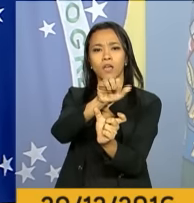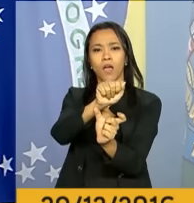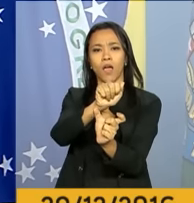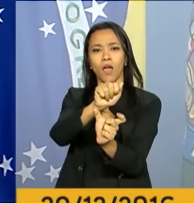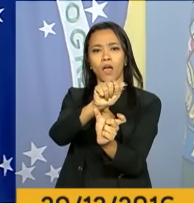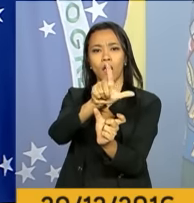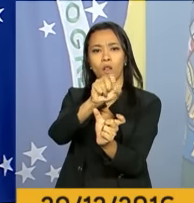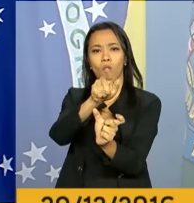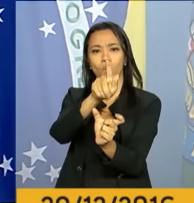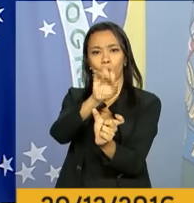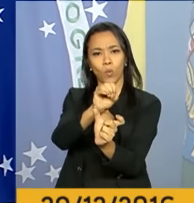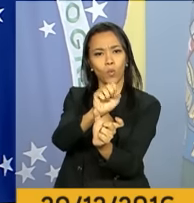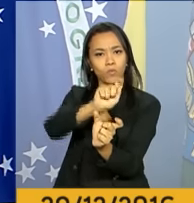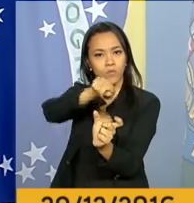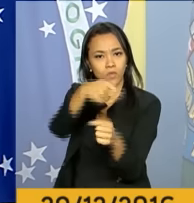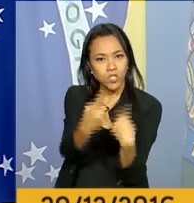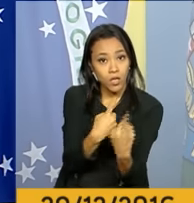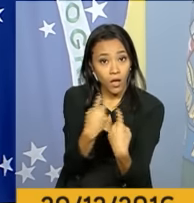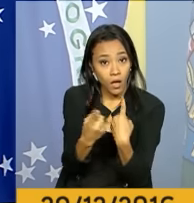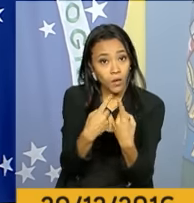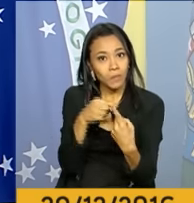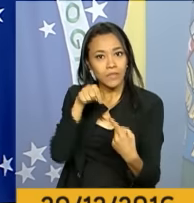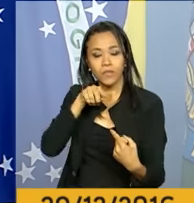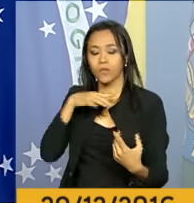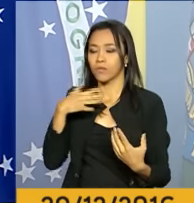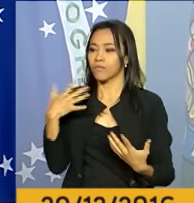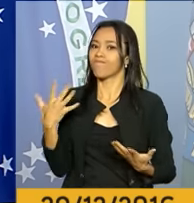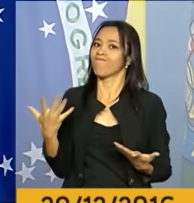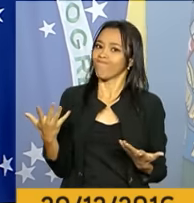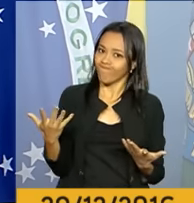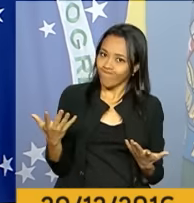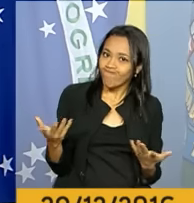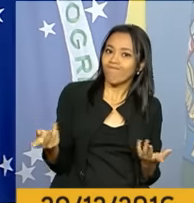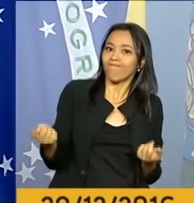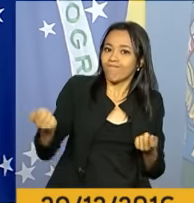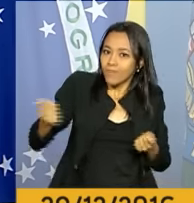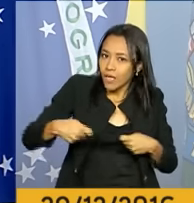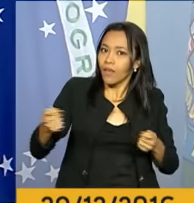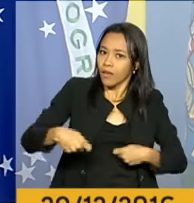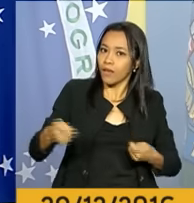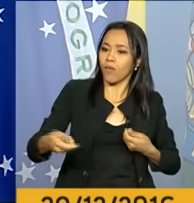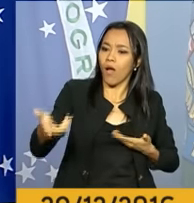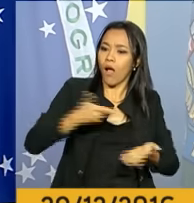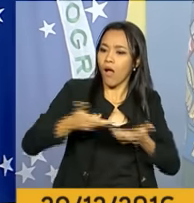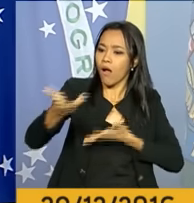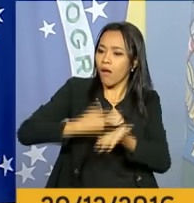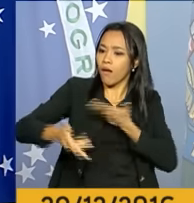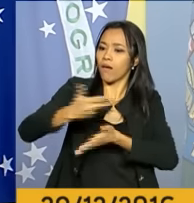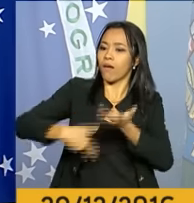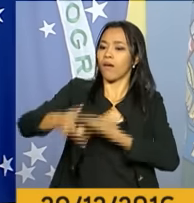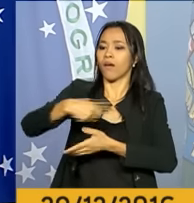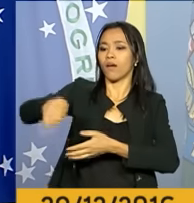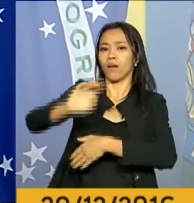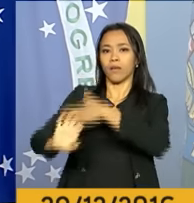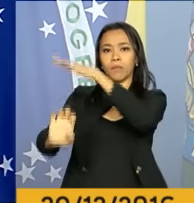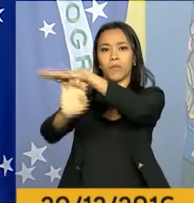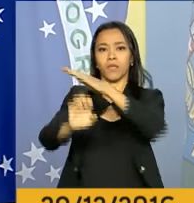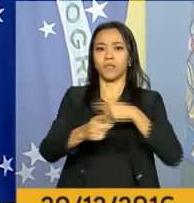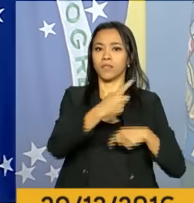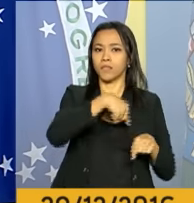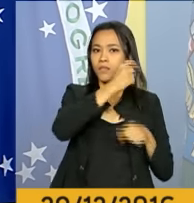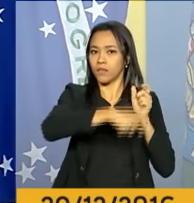diálogo instalou-se entre os empregadores e empregados e quem